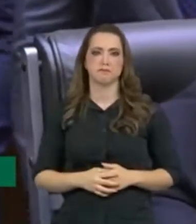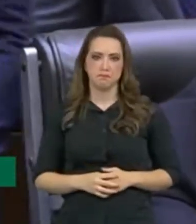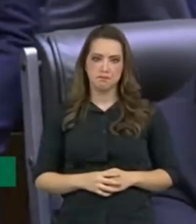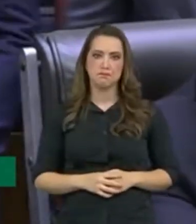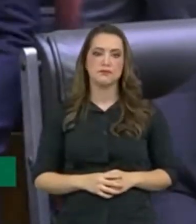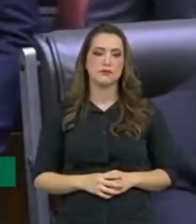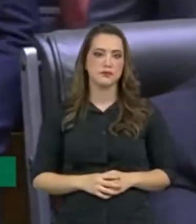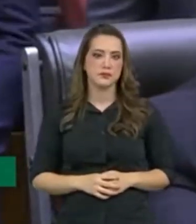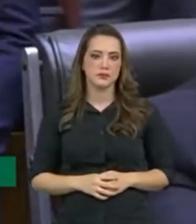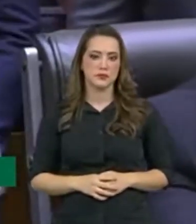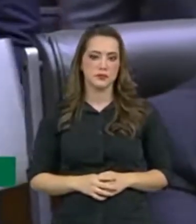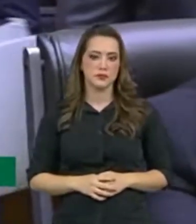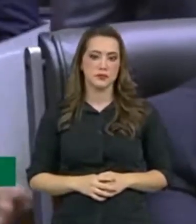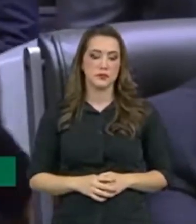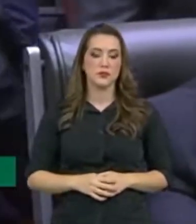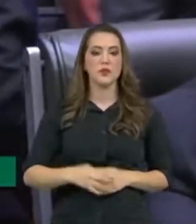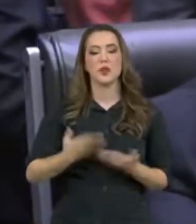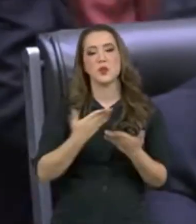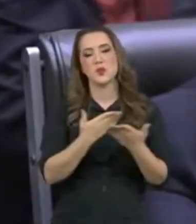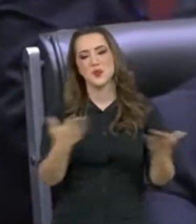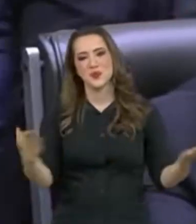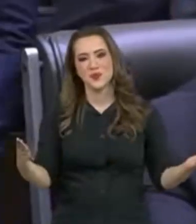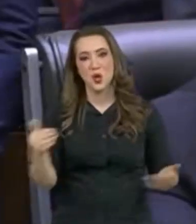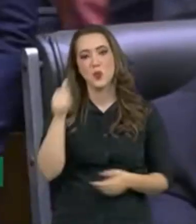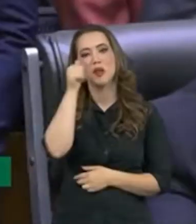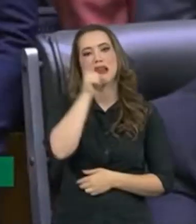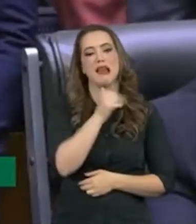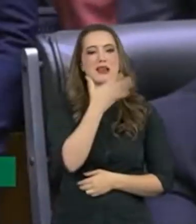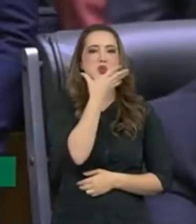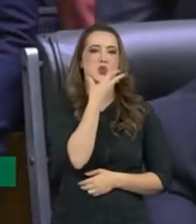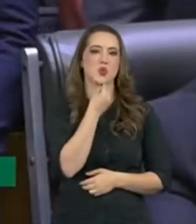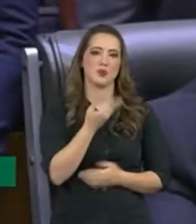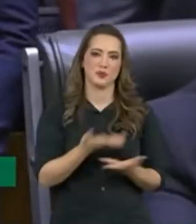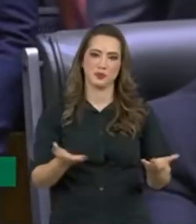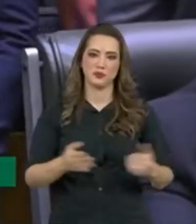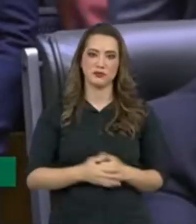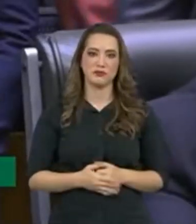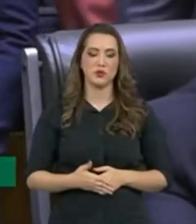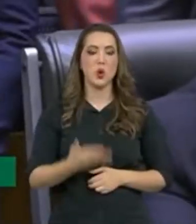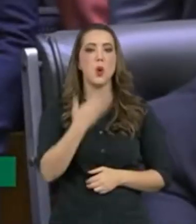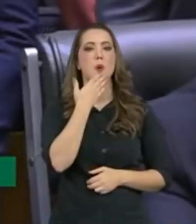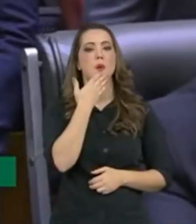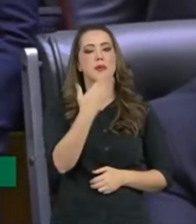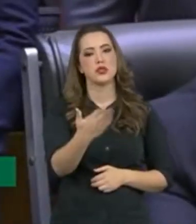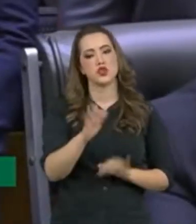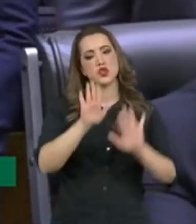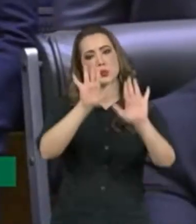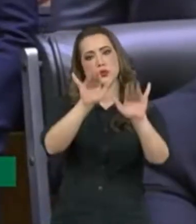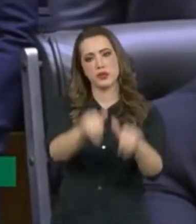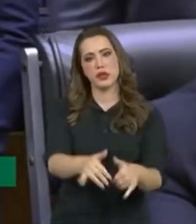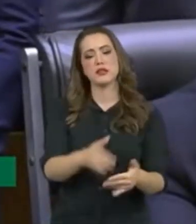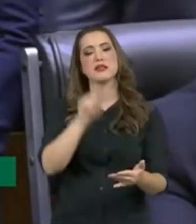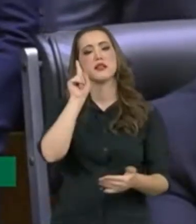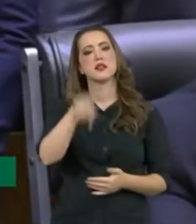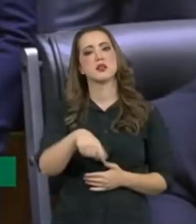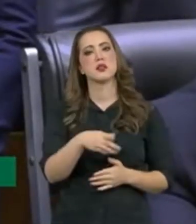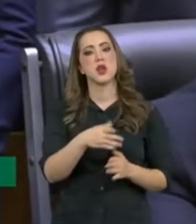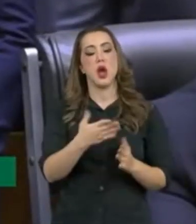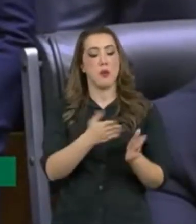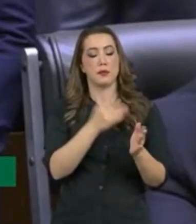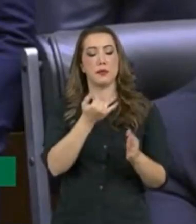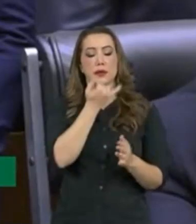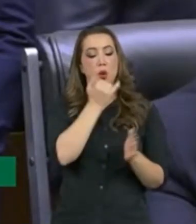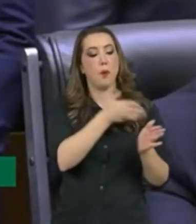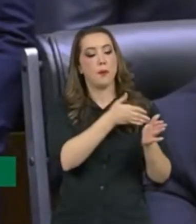religiosidade. Senhoras e senhores, o período que se encerra foi marcado por uma das